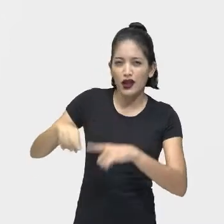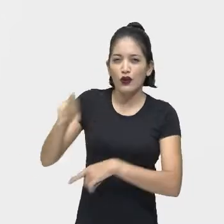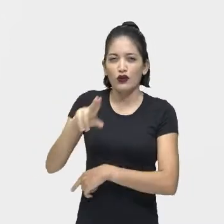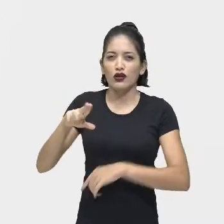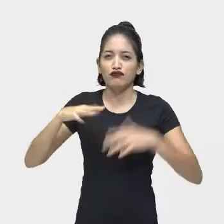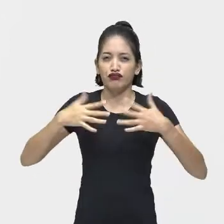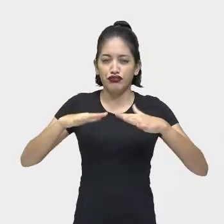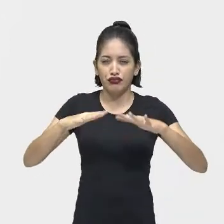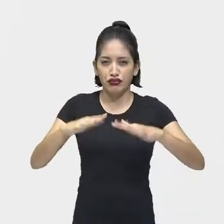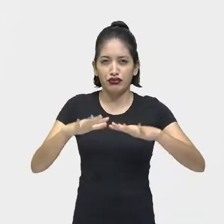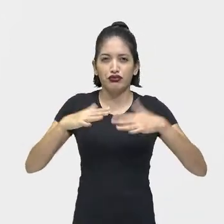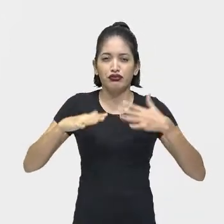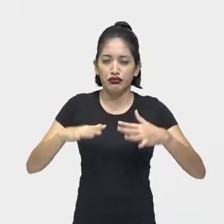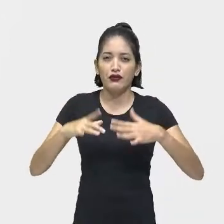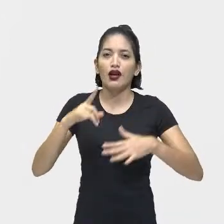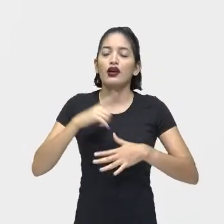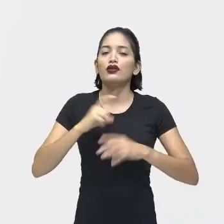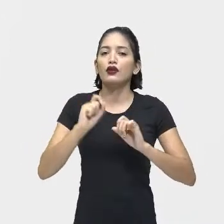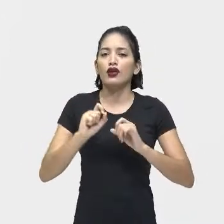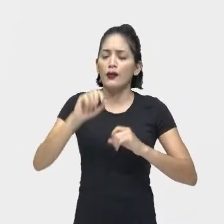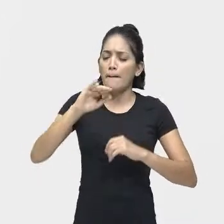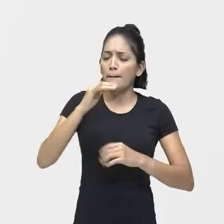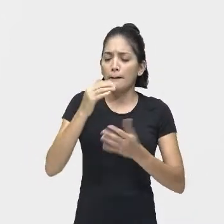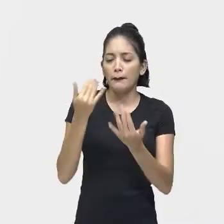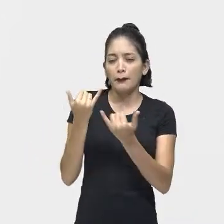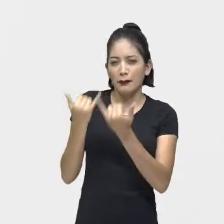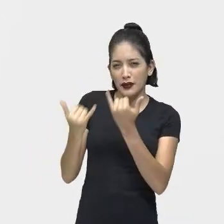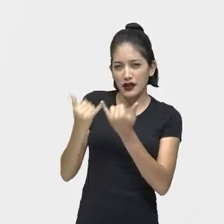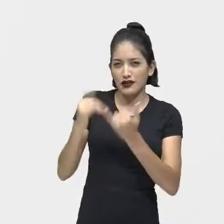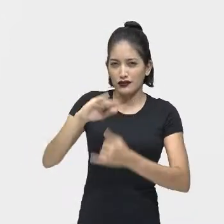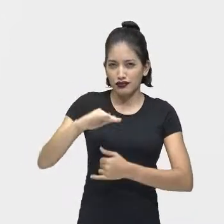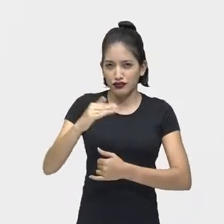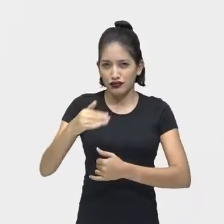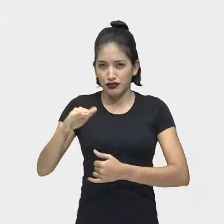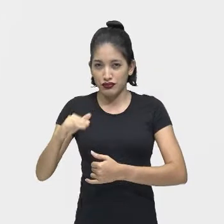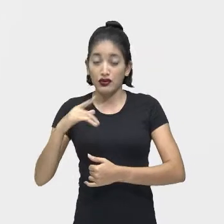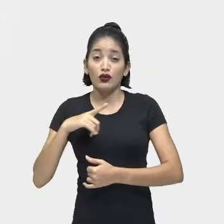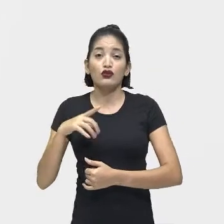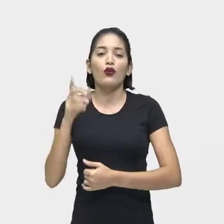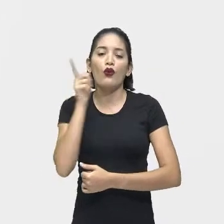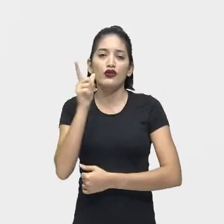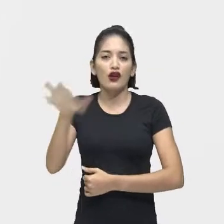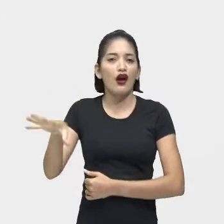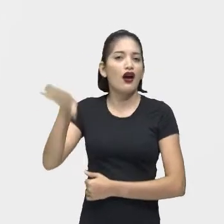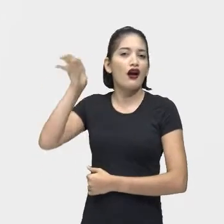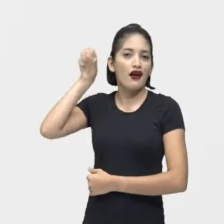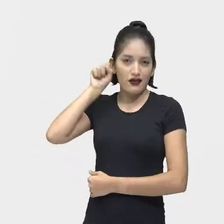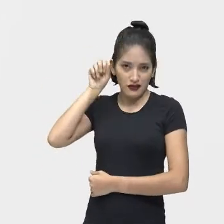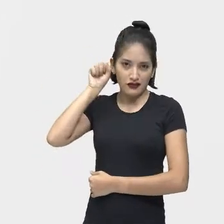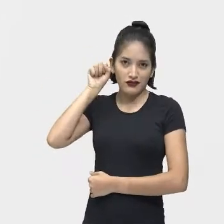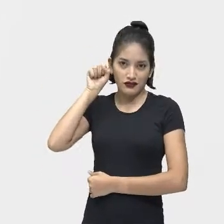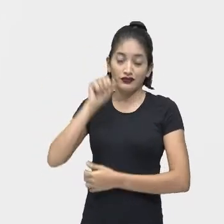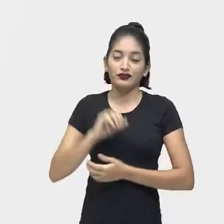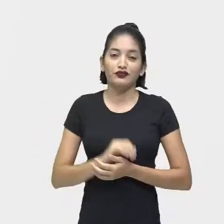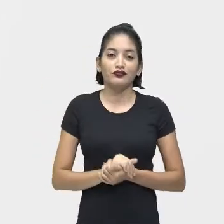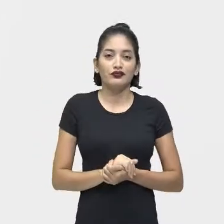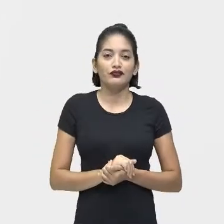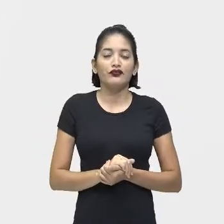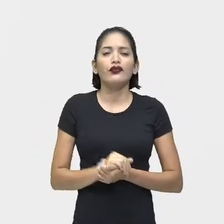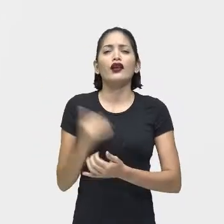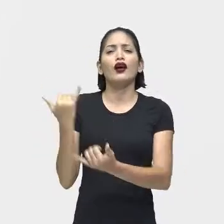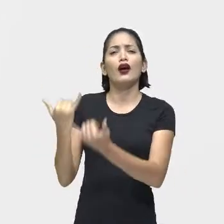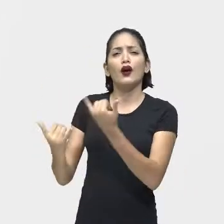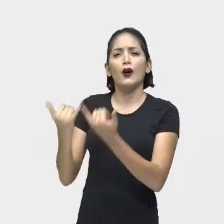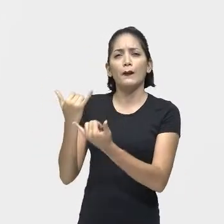se deslocam, formando ondas sonoras que são captadas por nossos ouvidos. Essa propagação é semelhante